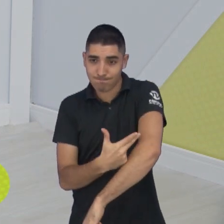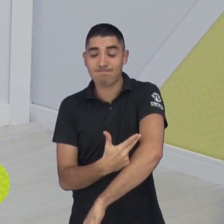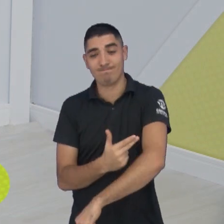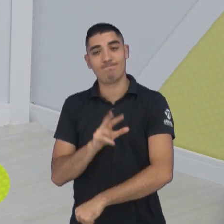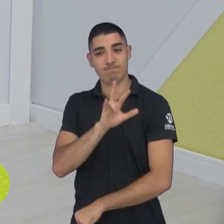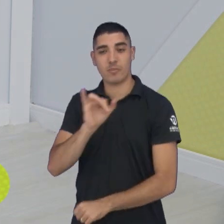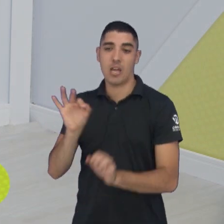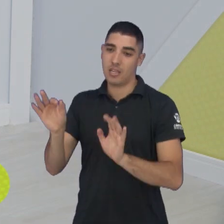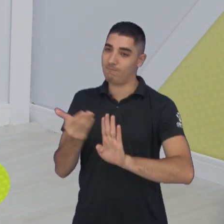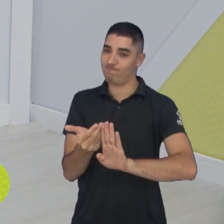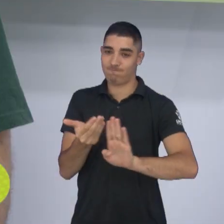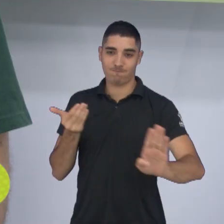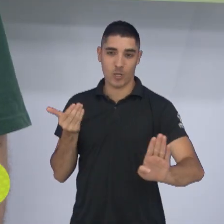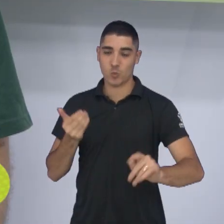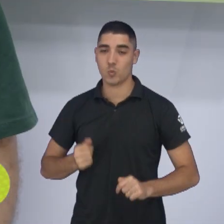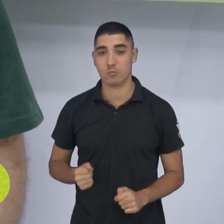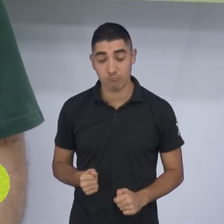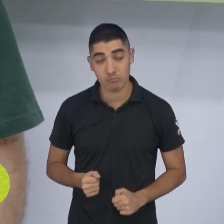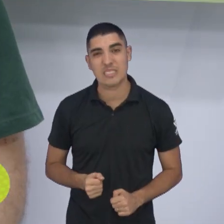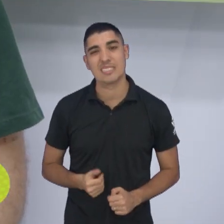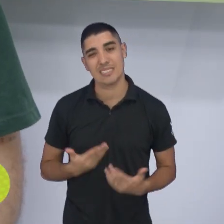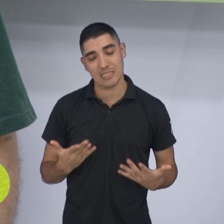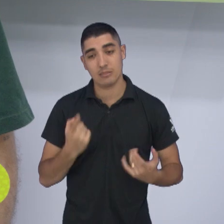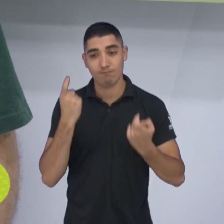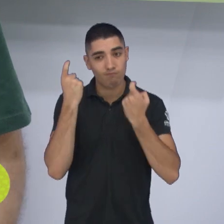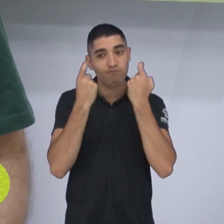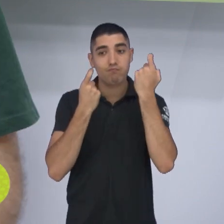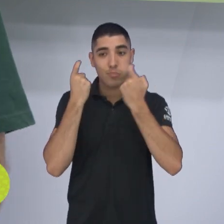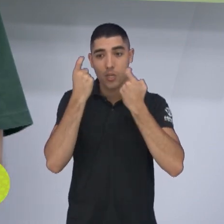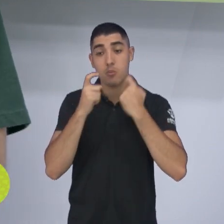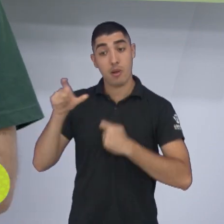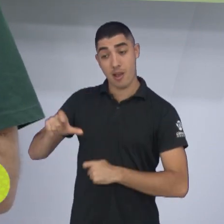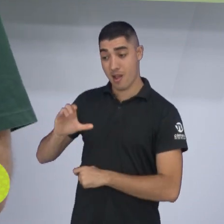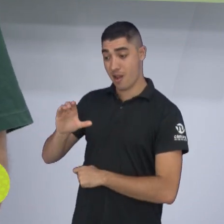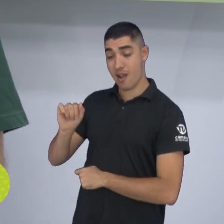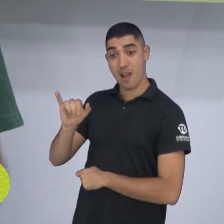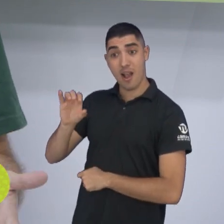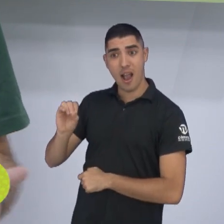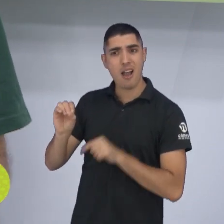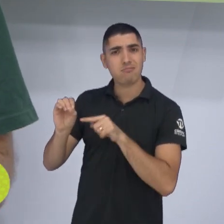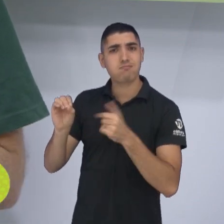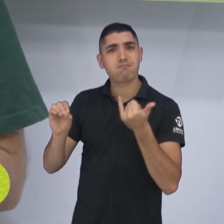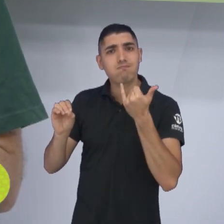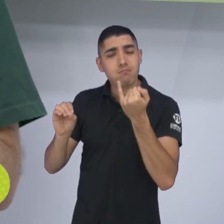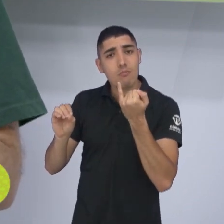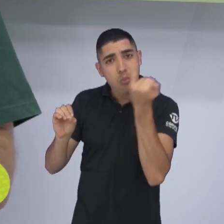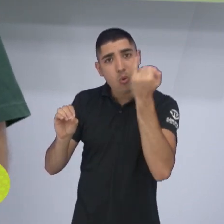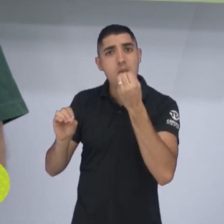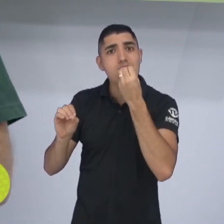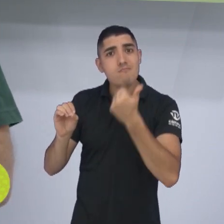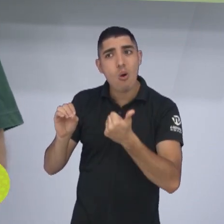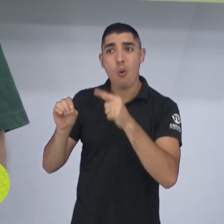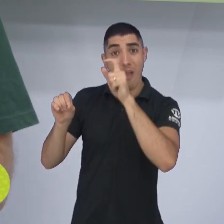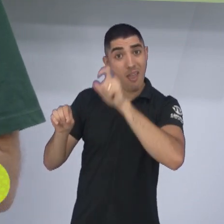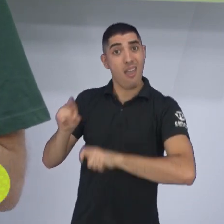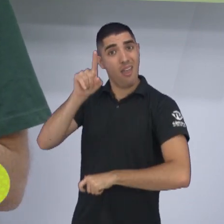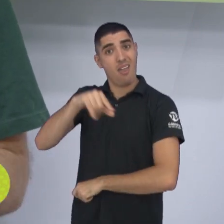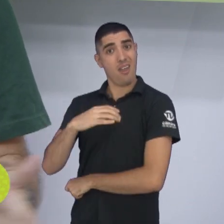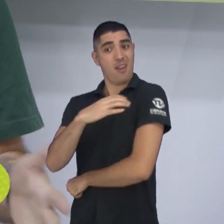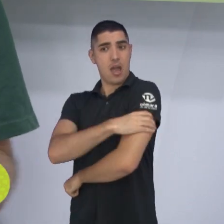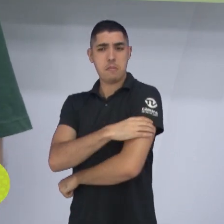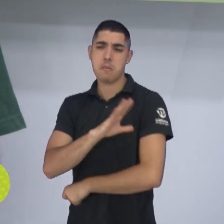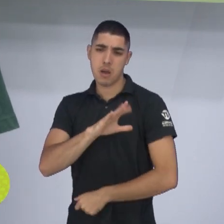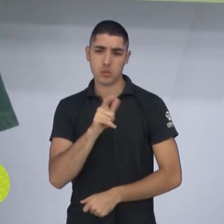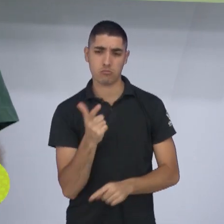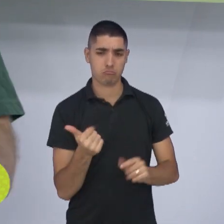fora do campeonato. Uma pronta recuperação para o Caio César, né? Infelizmente é uma baixa importante para o São José, o capitão da equipe. Mas o Lázaro pode dar conta e